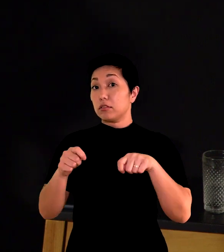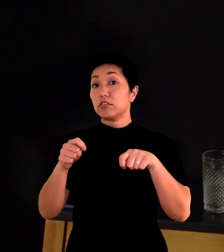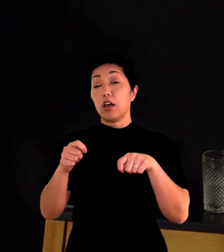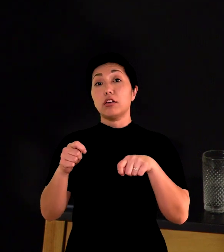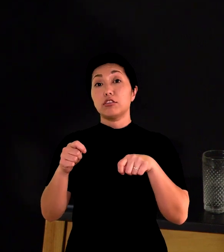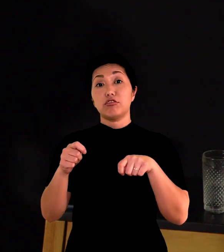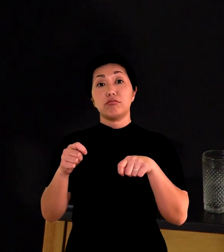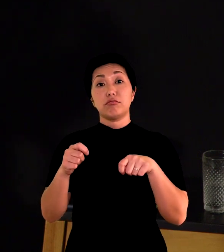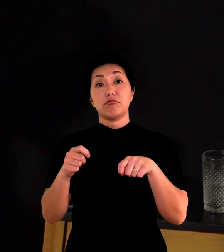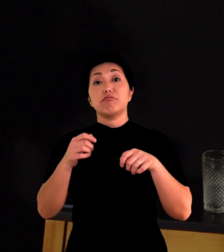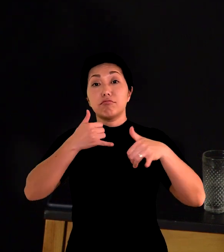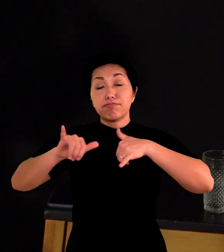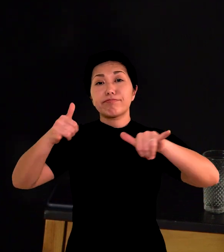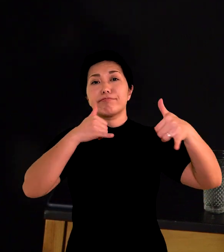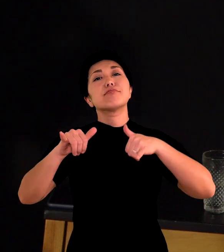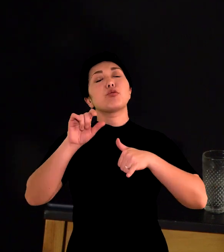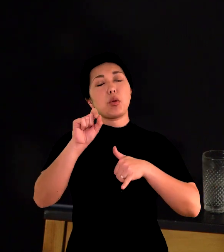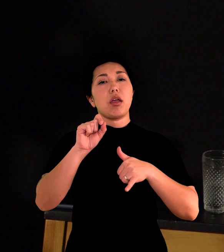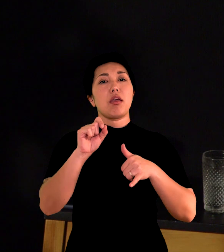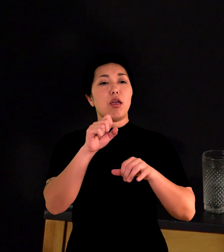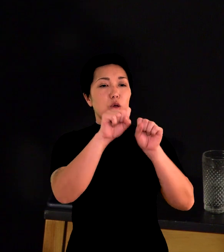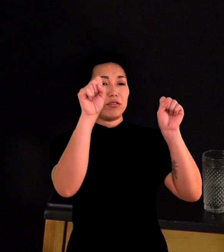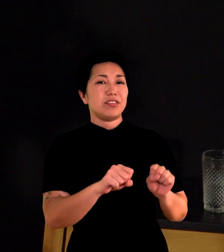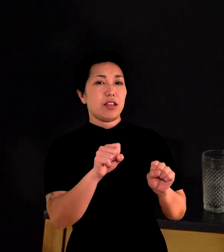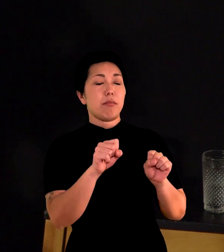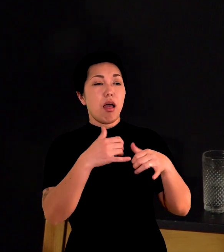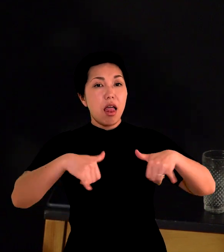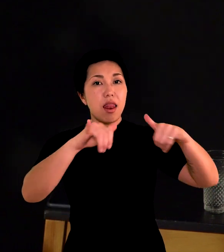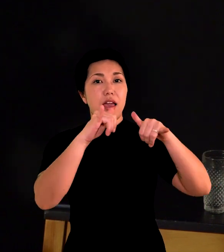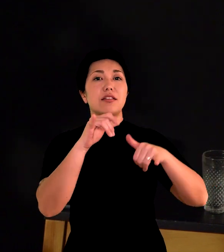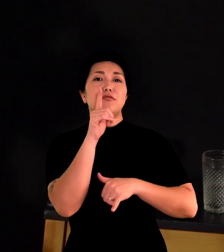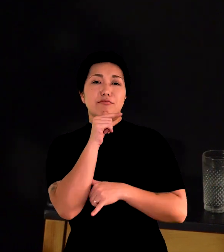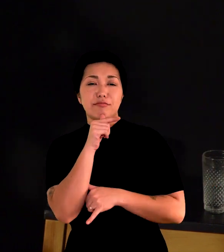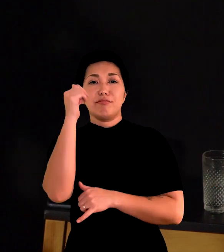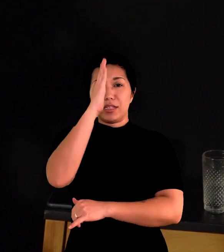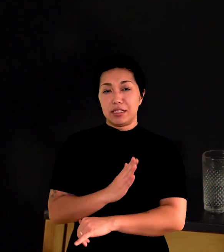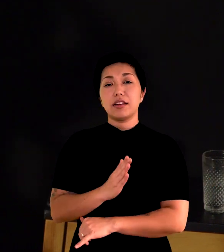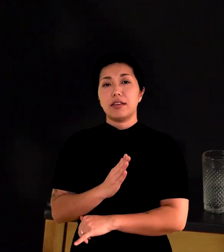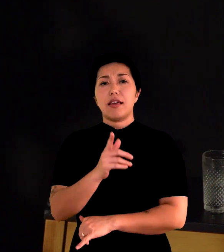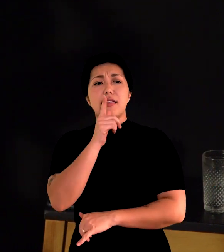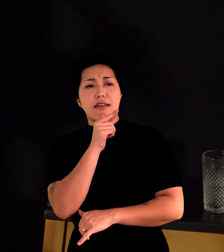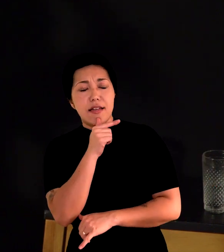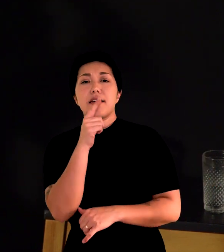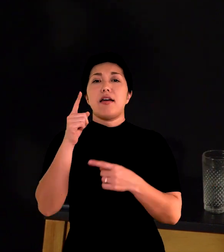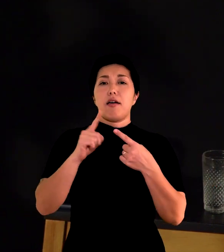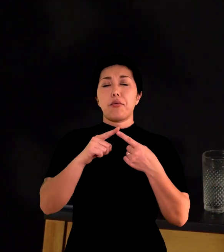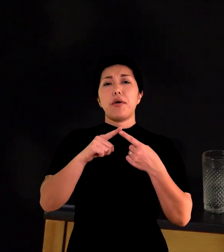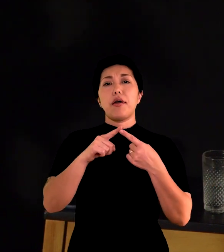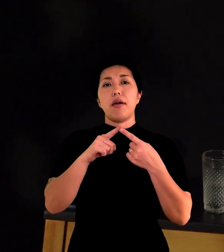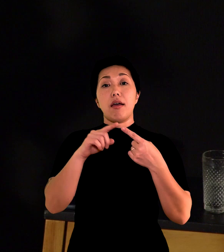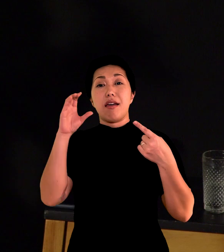de capacidade de geração que a gente tem dentro do sistema elétrico brasileiro. Tudo somado,